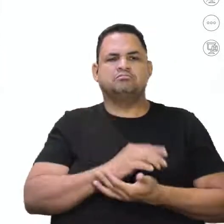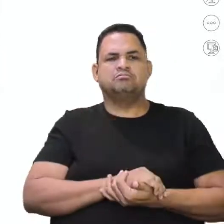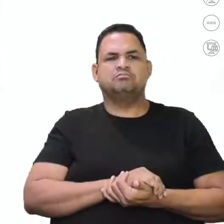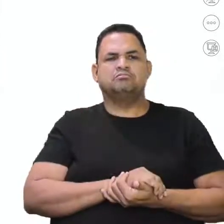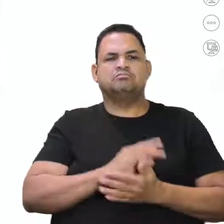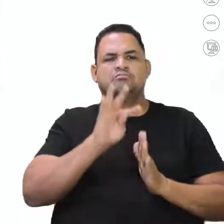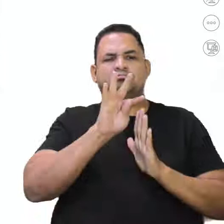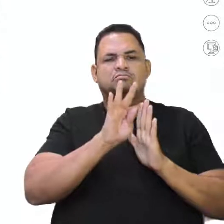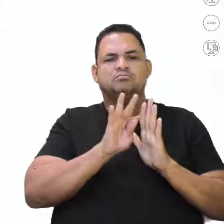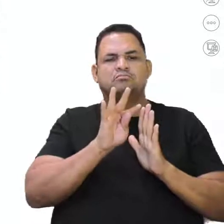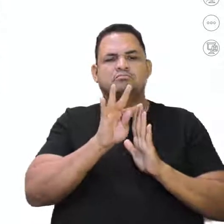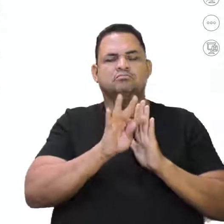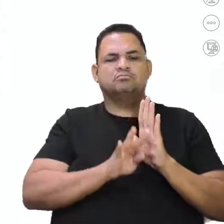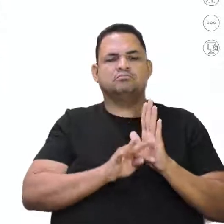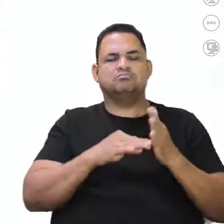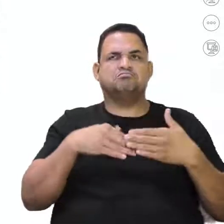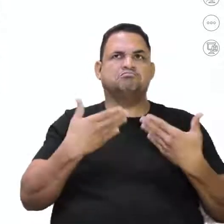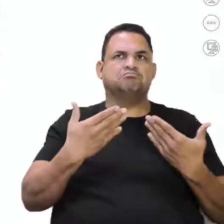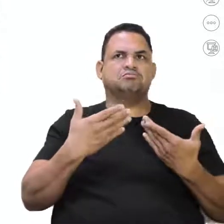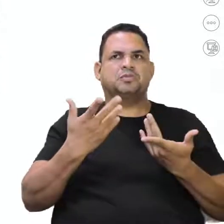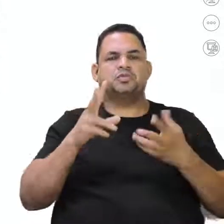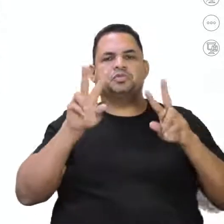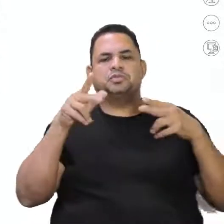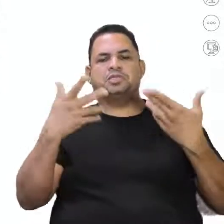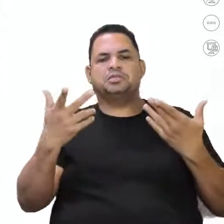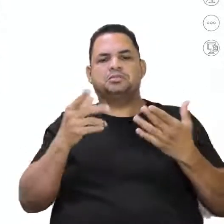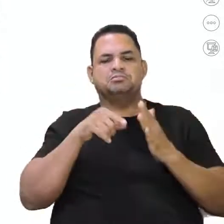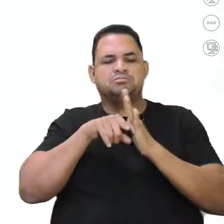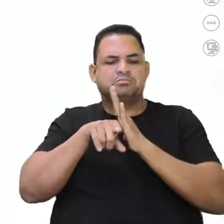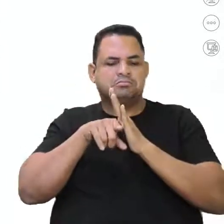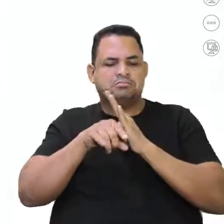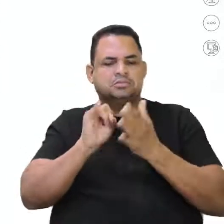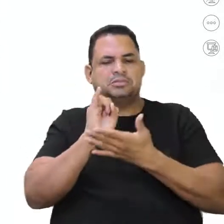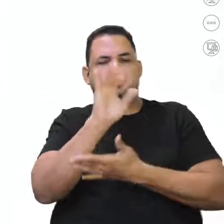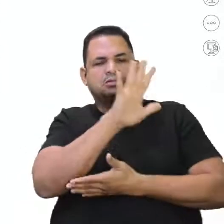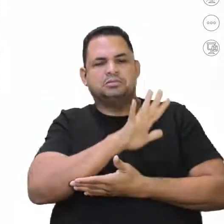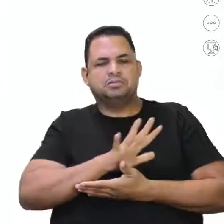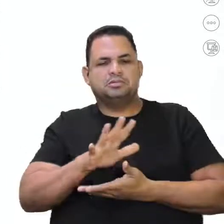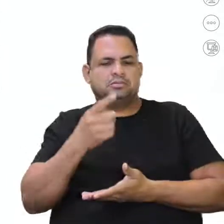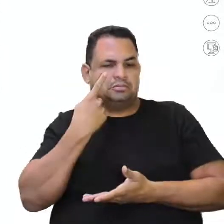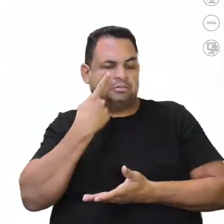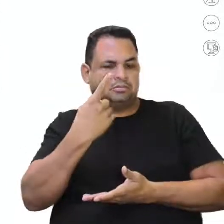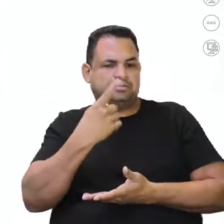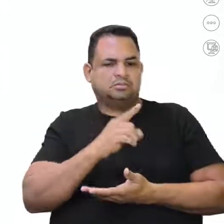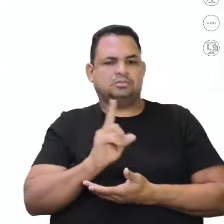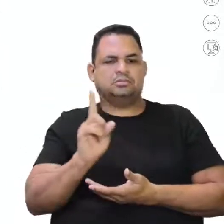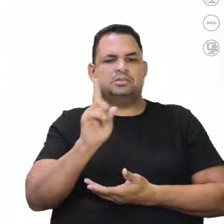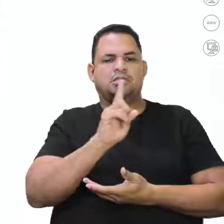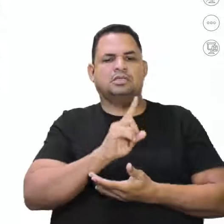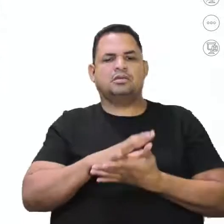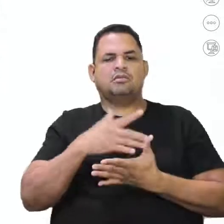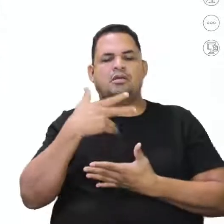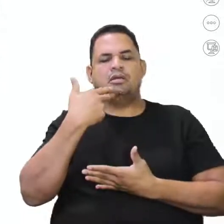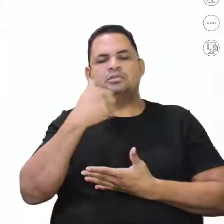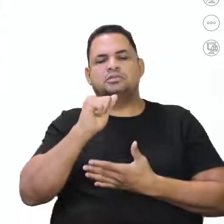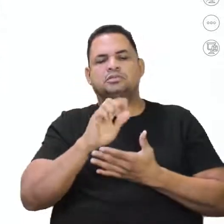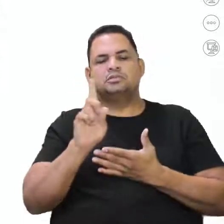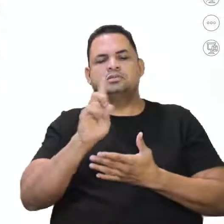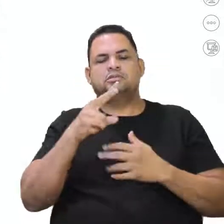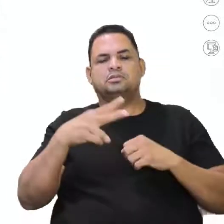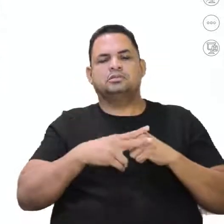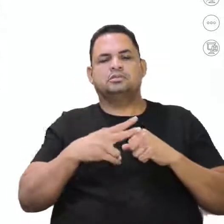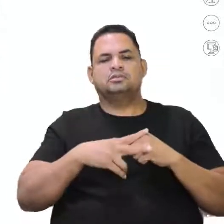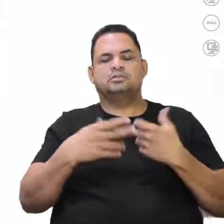de um texto que fala sobre tal coisa, porque você analisou a imagem, a linguagem não verbal. O que mais que você tem que olhar?